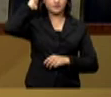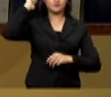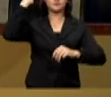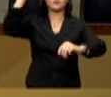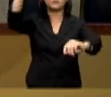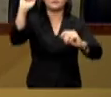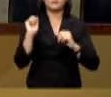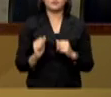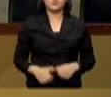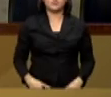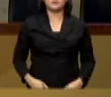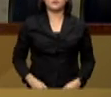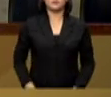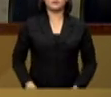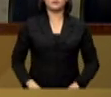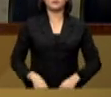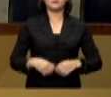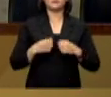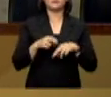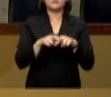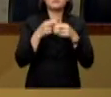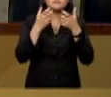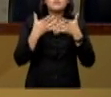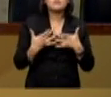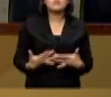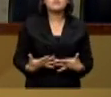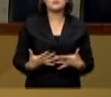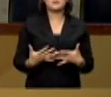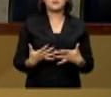uma questão complexa. E agora